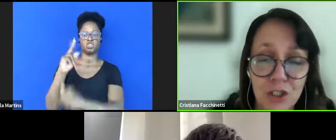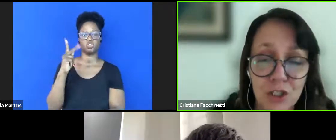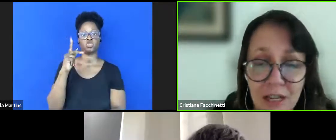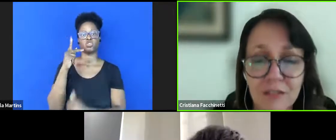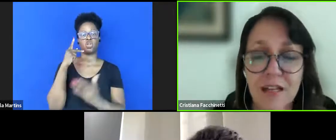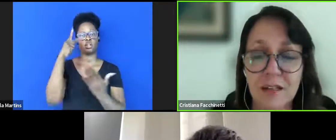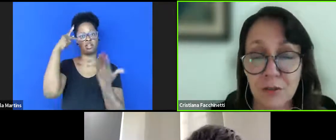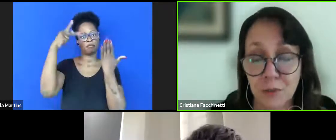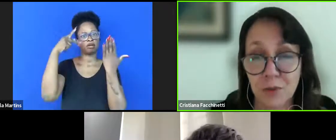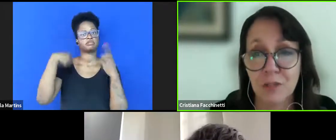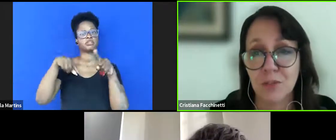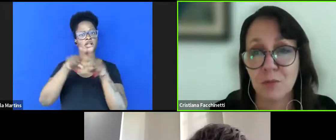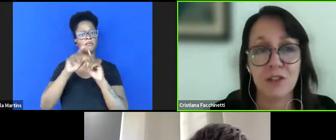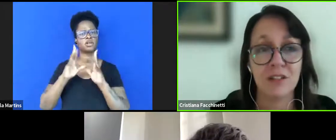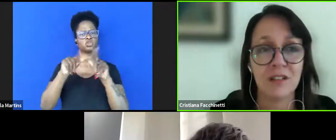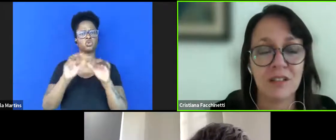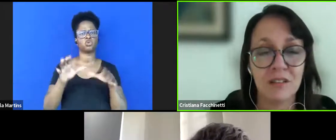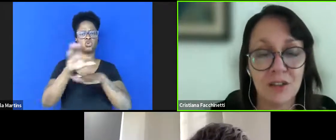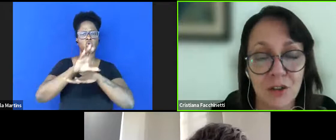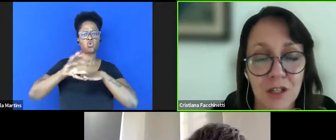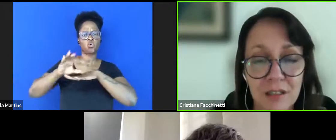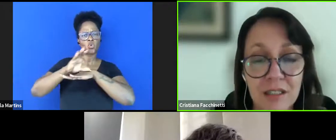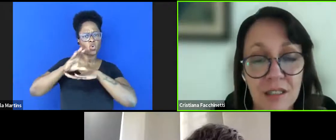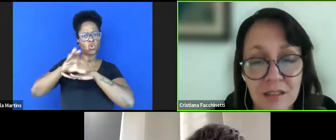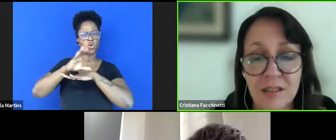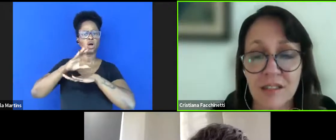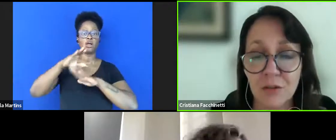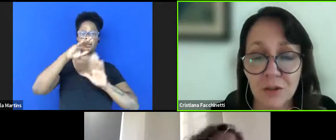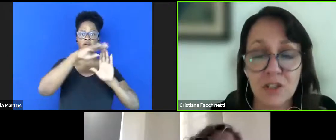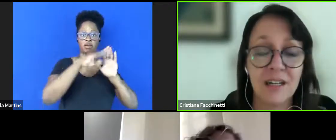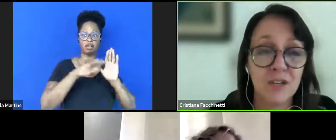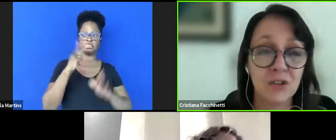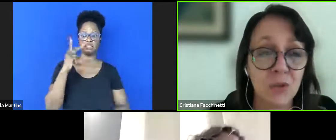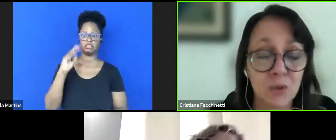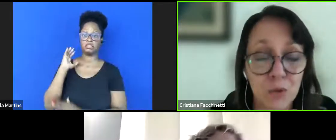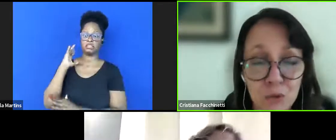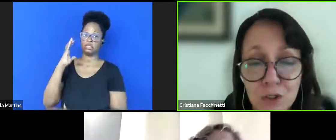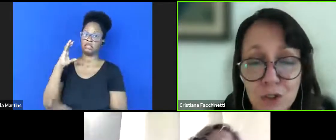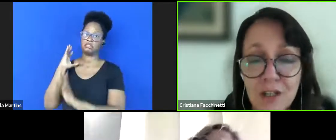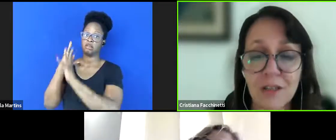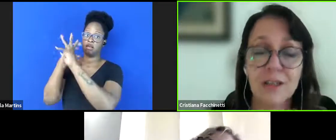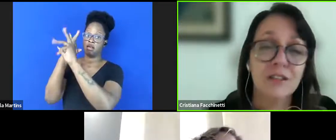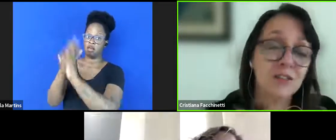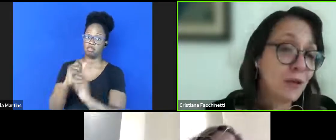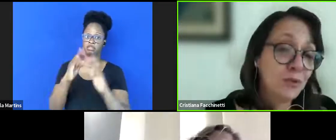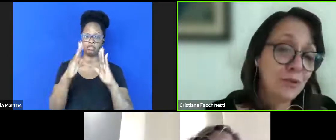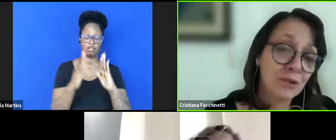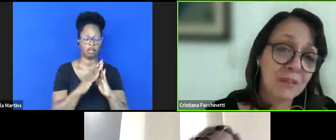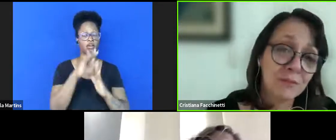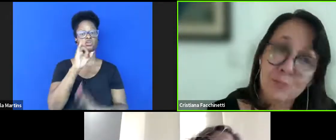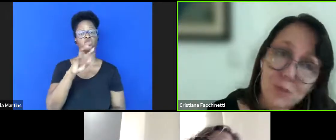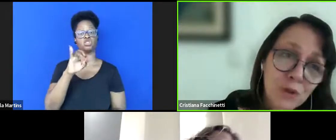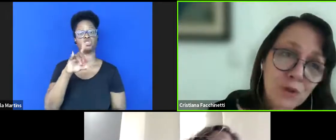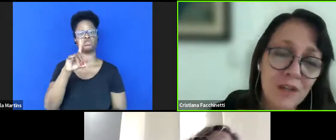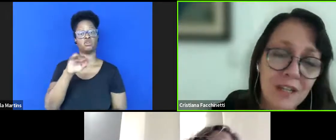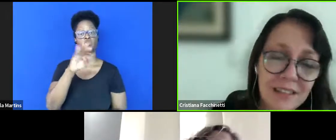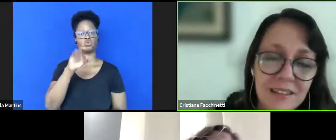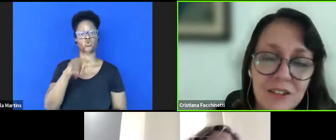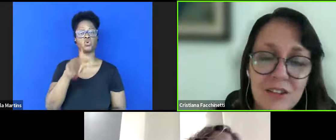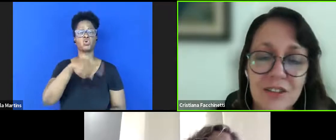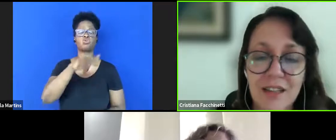nosso colegiado do Programa de Pós-Graduação da História das Ciências da Saúde da Casa de Oswaldo Cruz, estamos